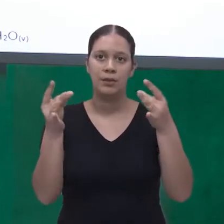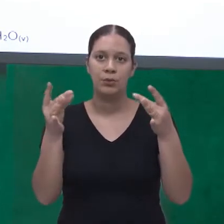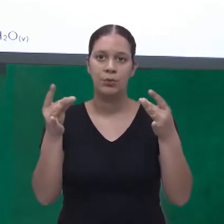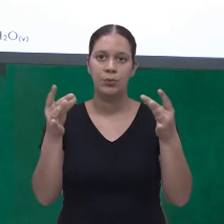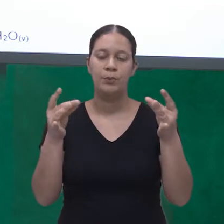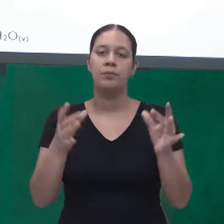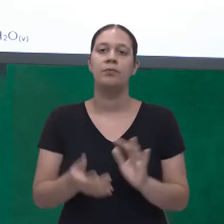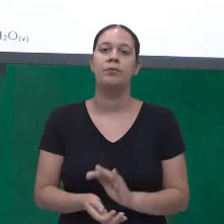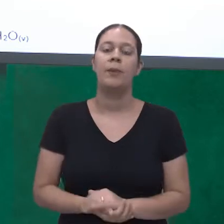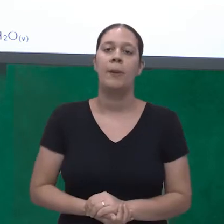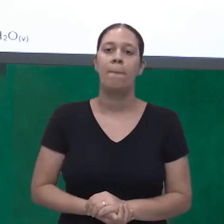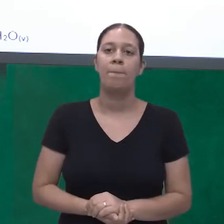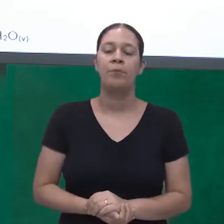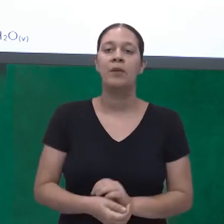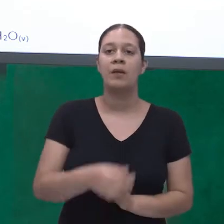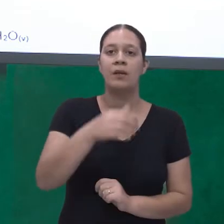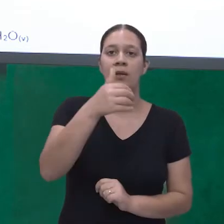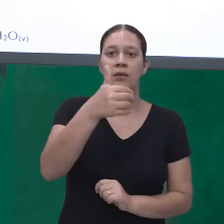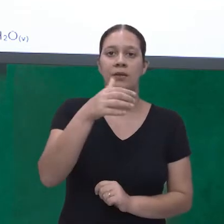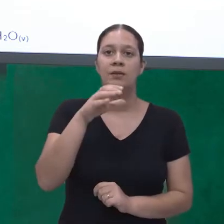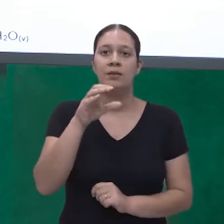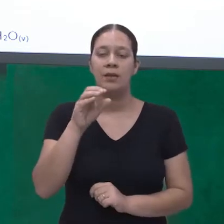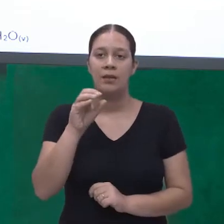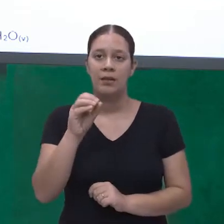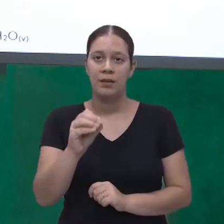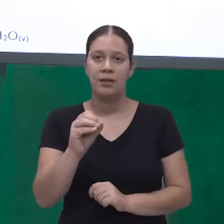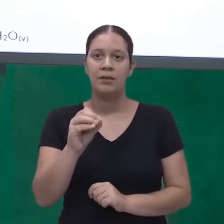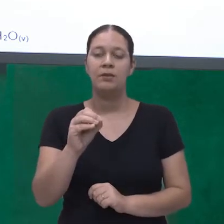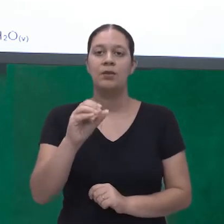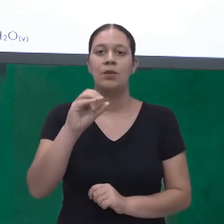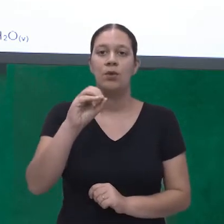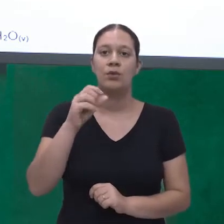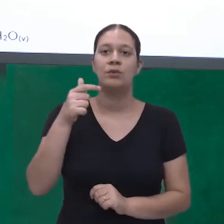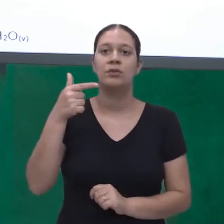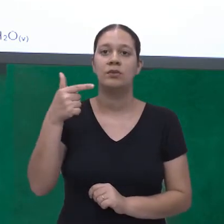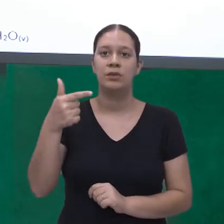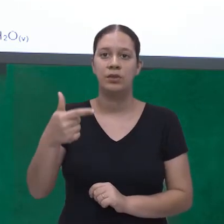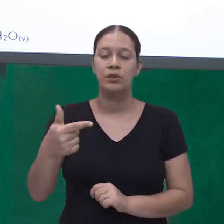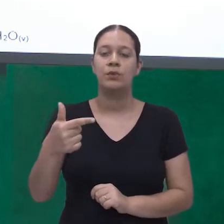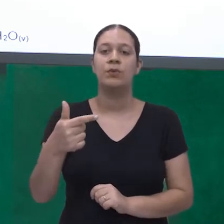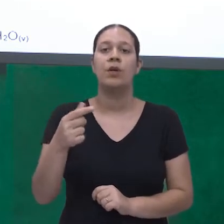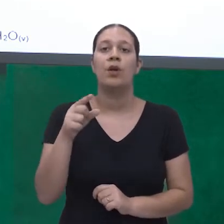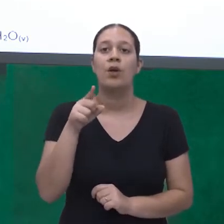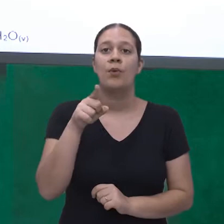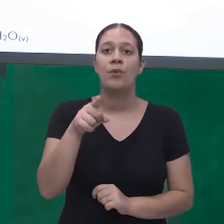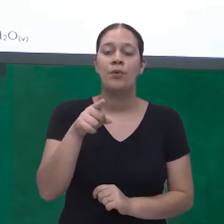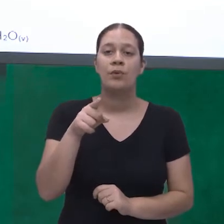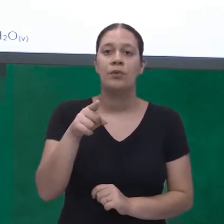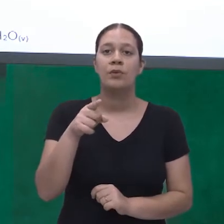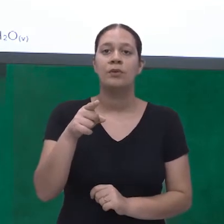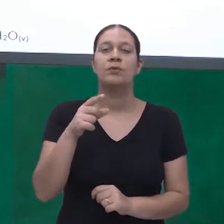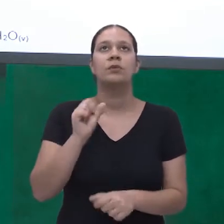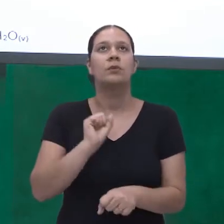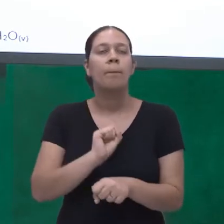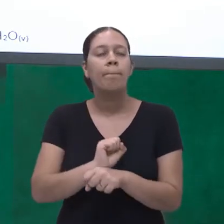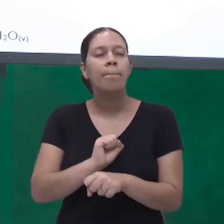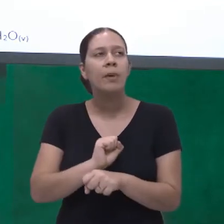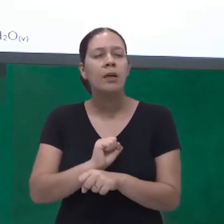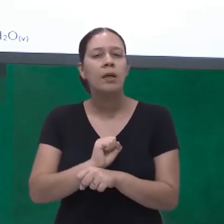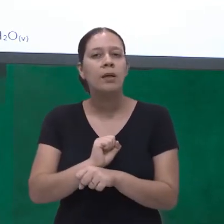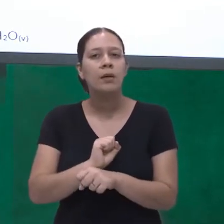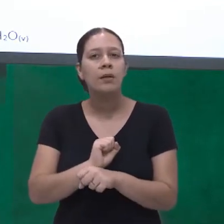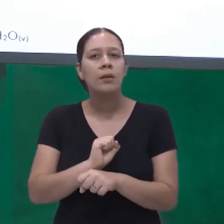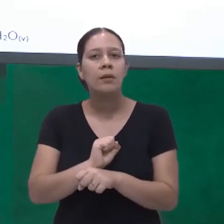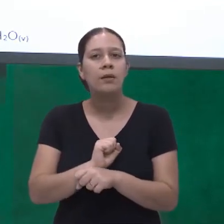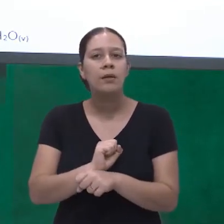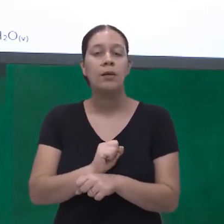aqui agora o 10 oxigênio, né, multiplica 5 por 2, dá 10, aí vocês vão ter que agora dar uma paradinha. Dá